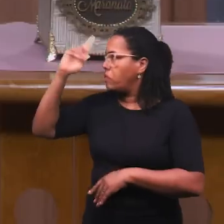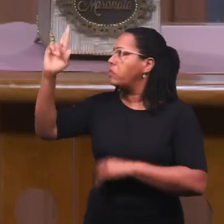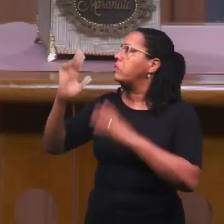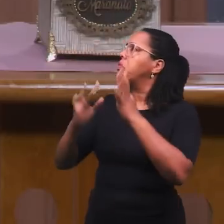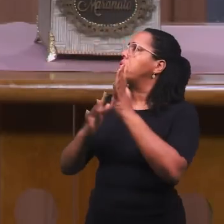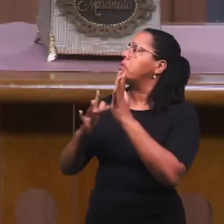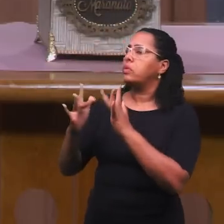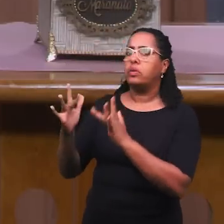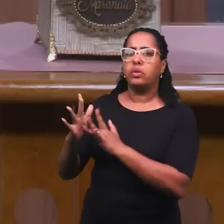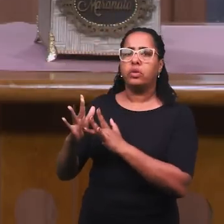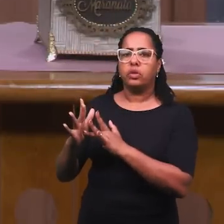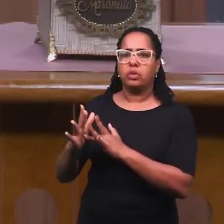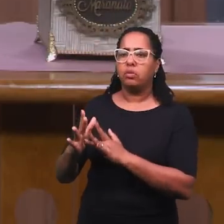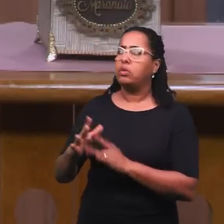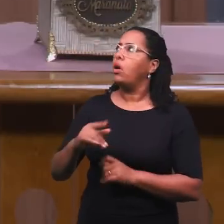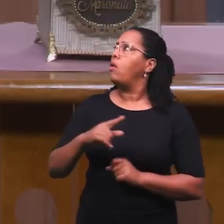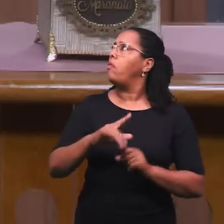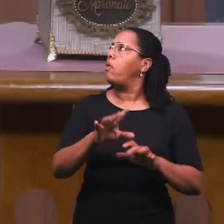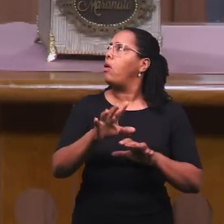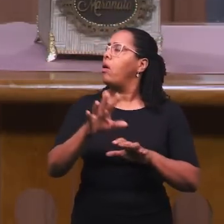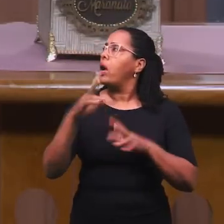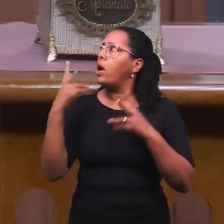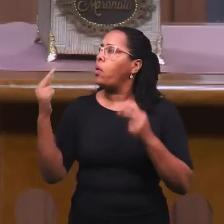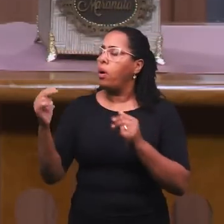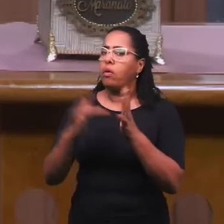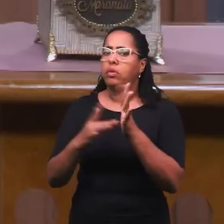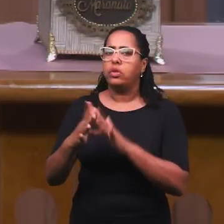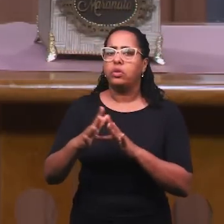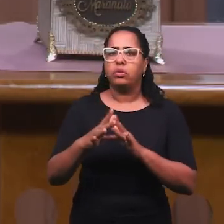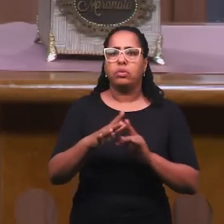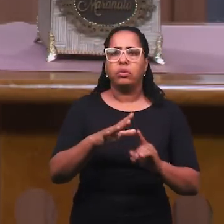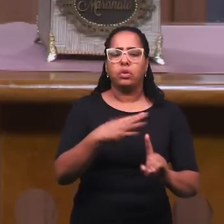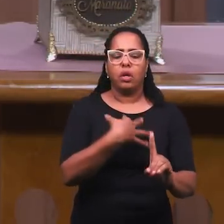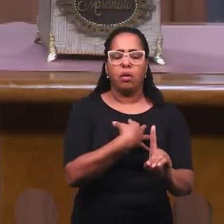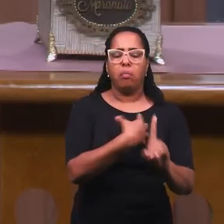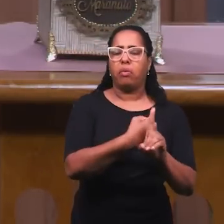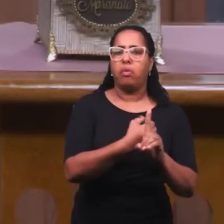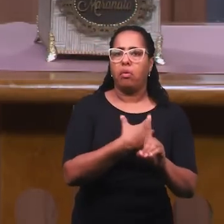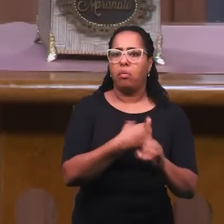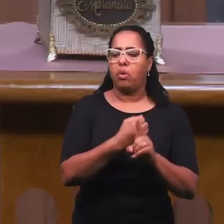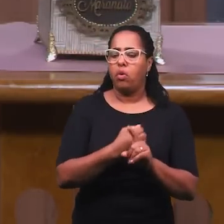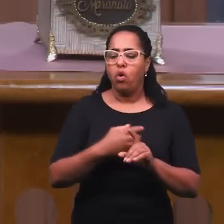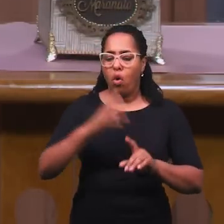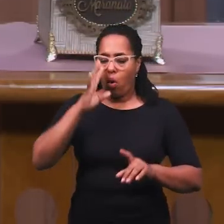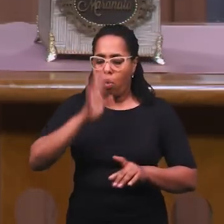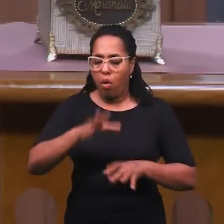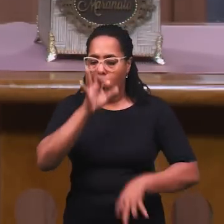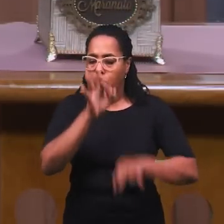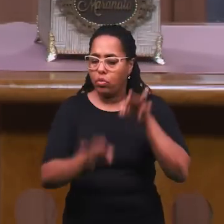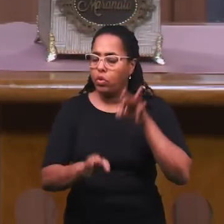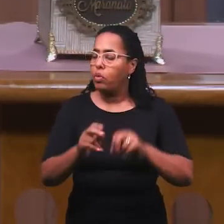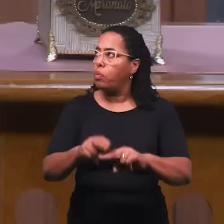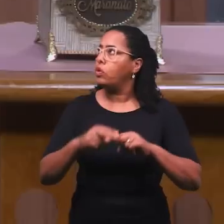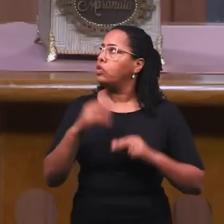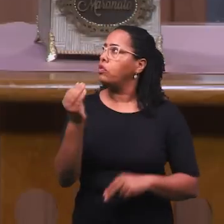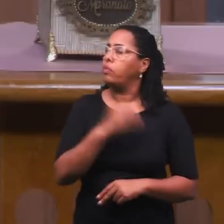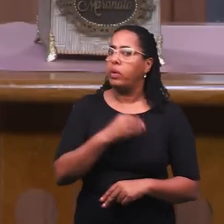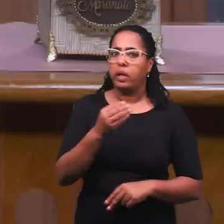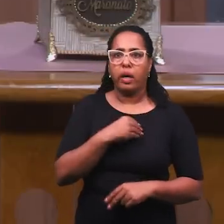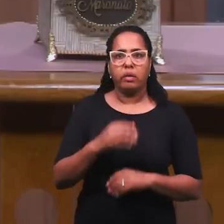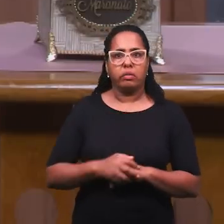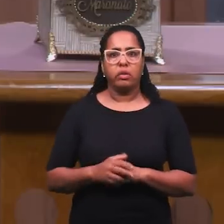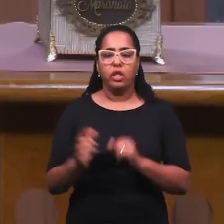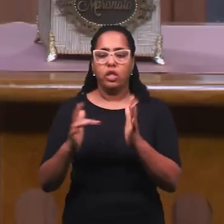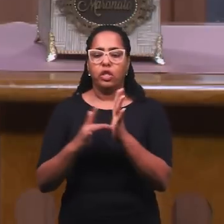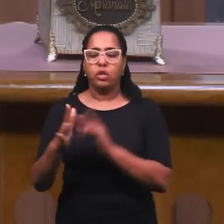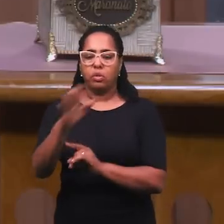Senhor Jesus, que tomou o pecado do homem, porque aquele juízo acontecia por causa do pecado. O Senhor